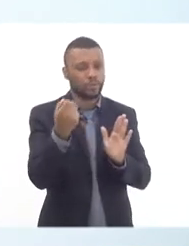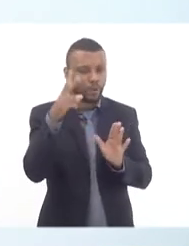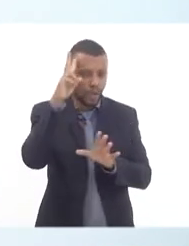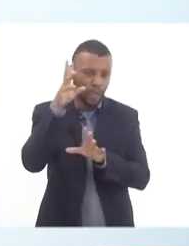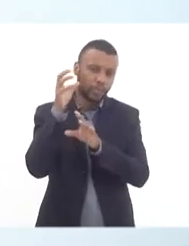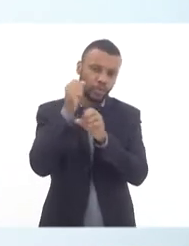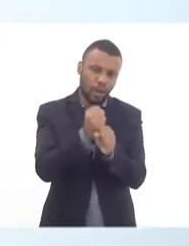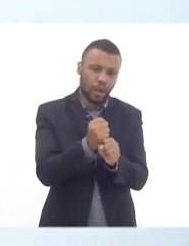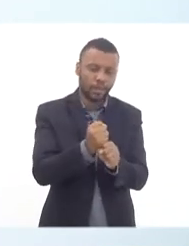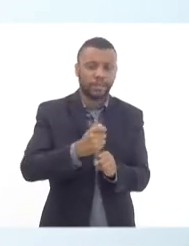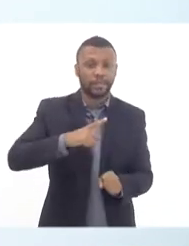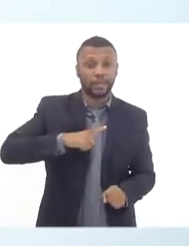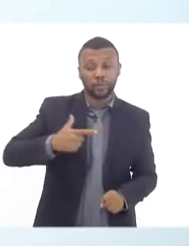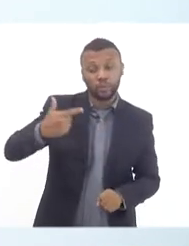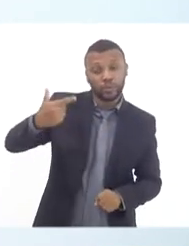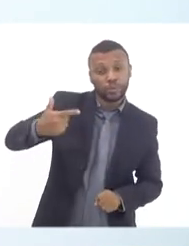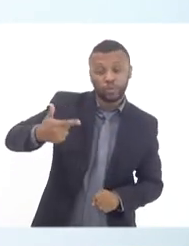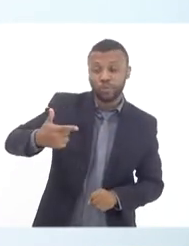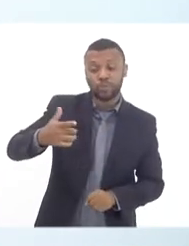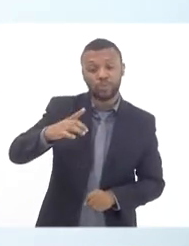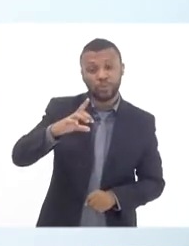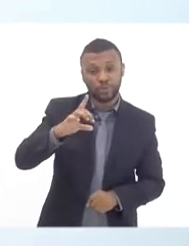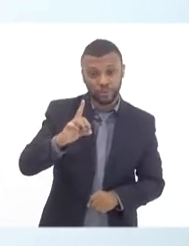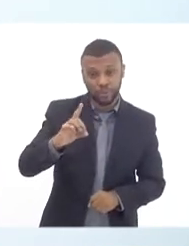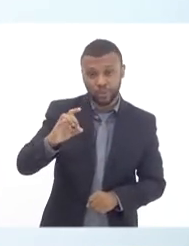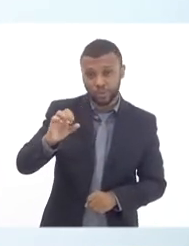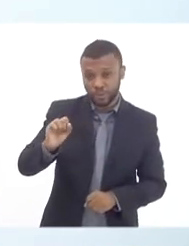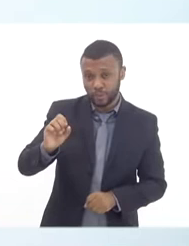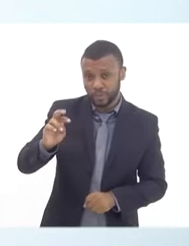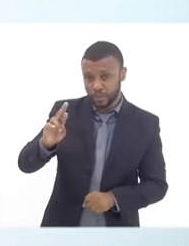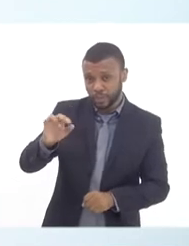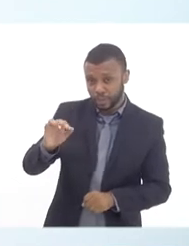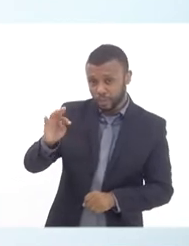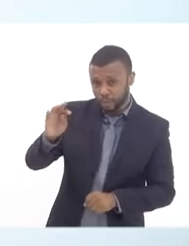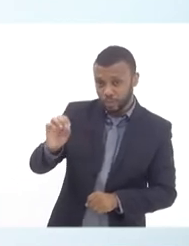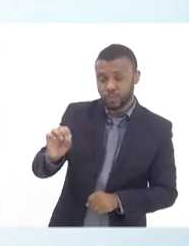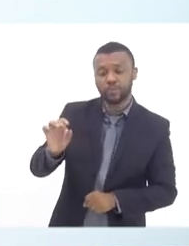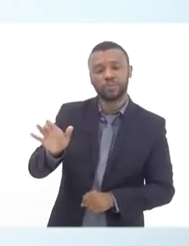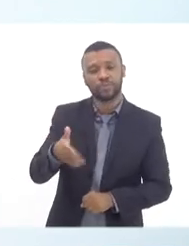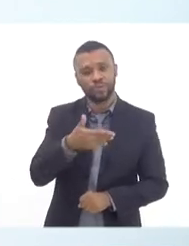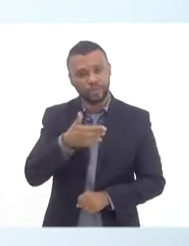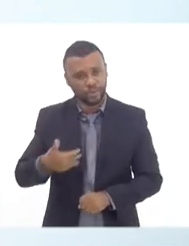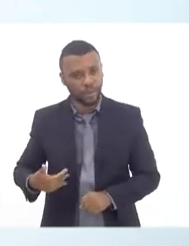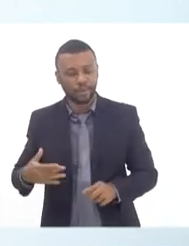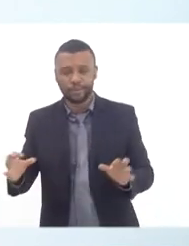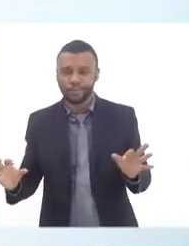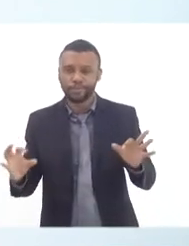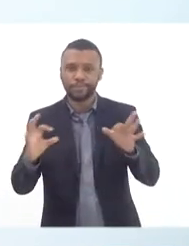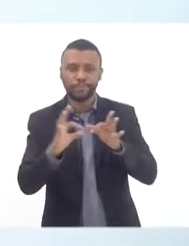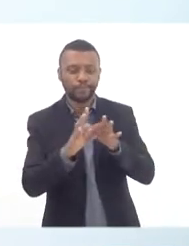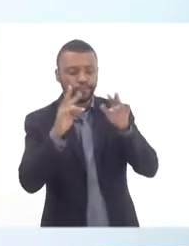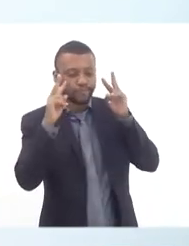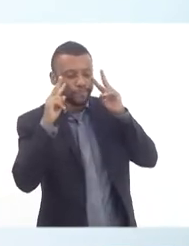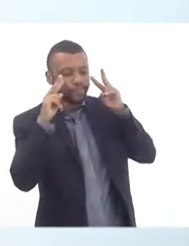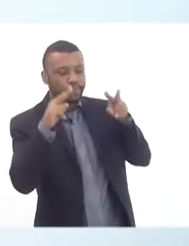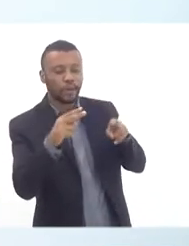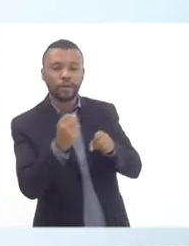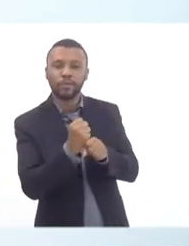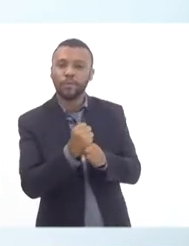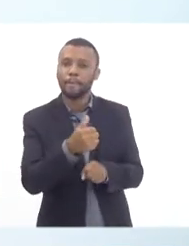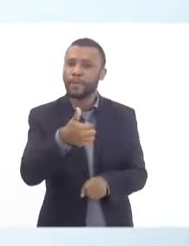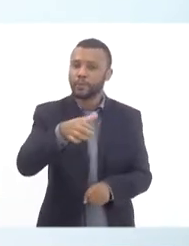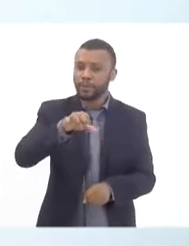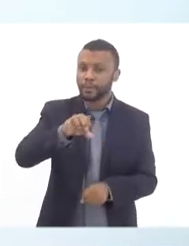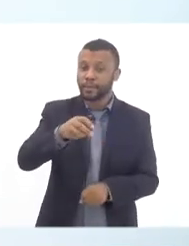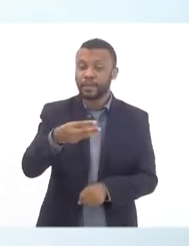cidade, considerado um importante exemplar da arquitetura rural brasileira, tombada em 1939 pelo